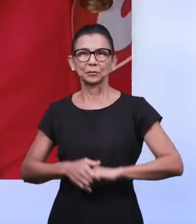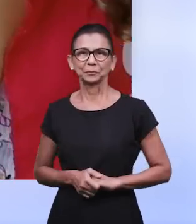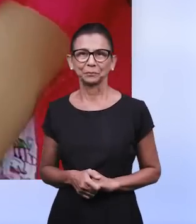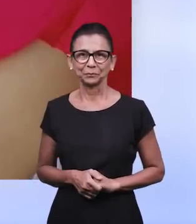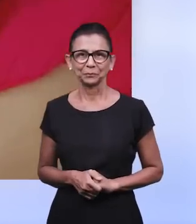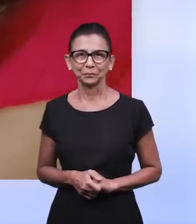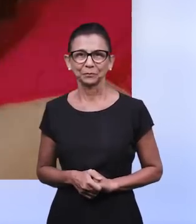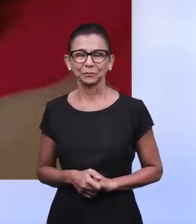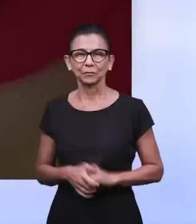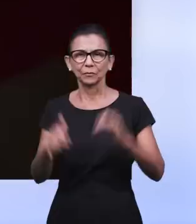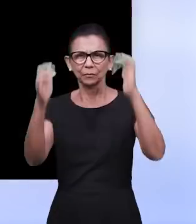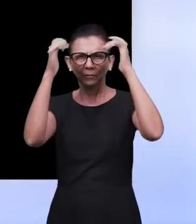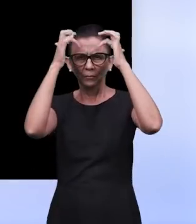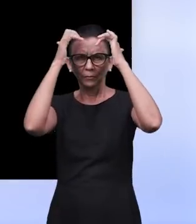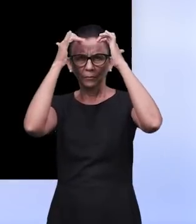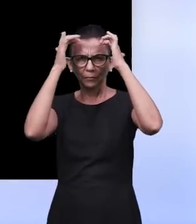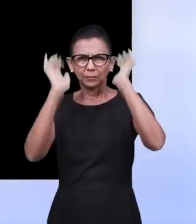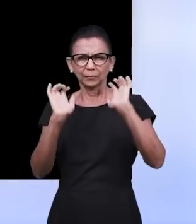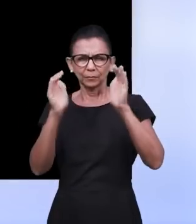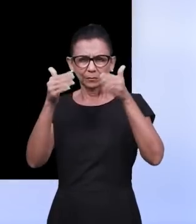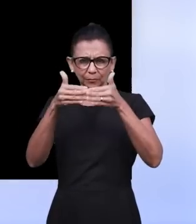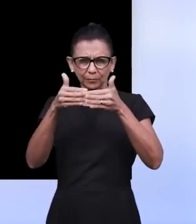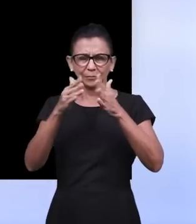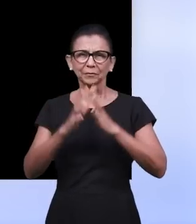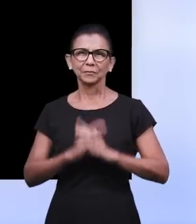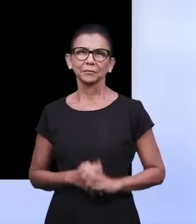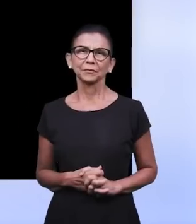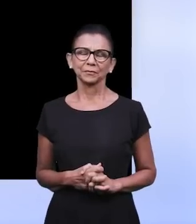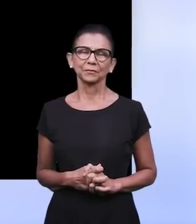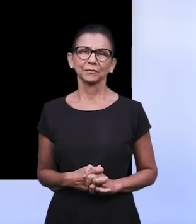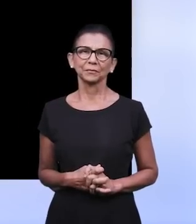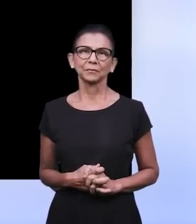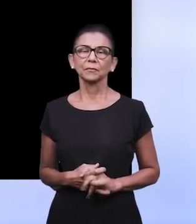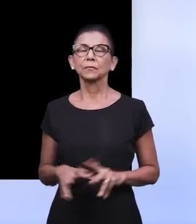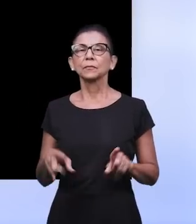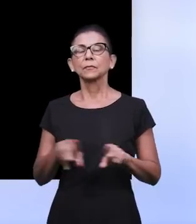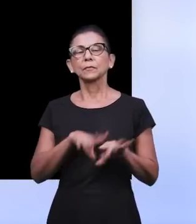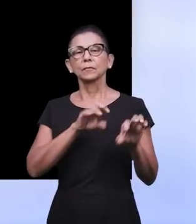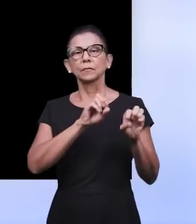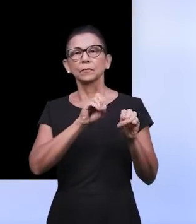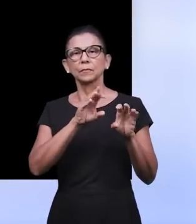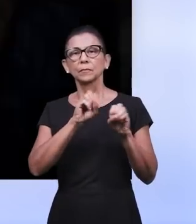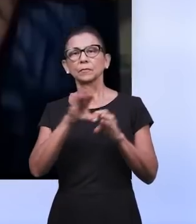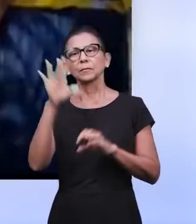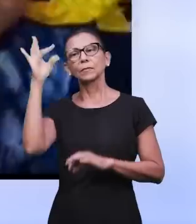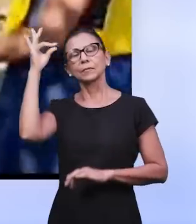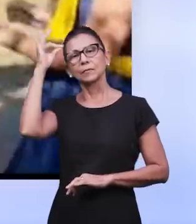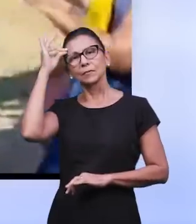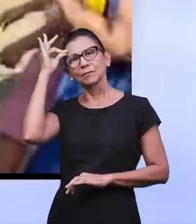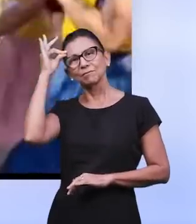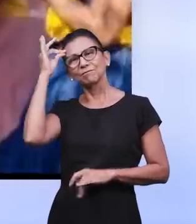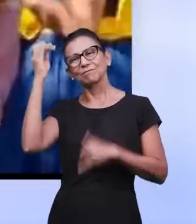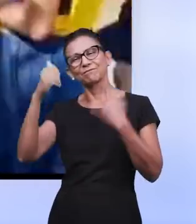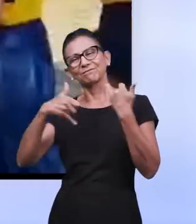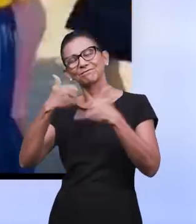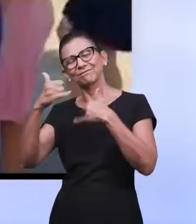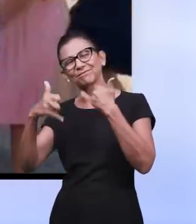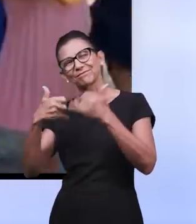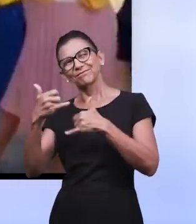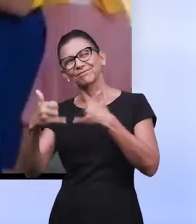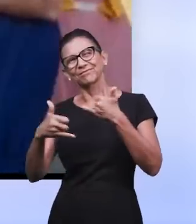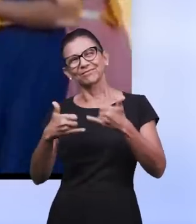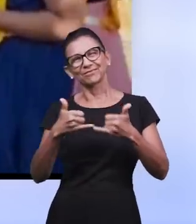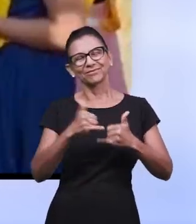lógico. E o mais importante, em cada atividade há também um ensinamento espiritual transmitido de forma bem lúdica,